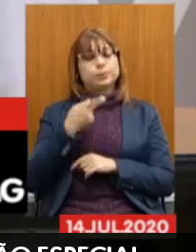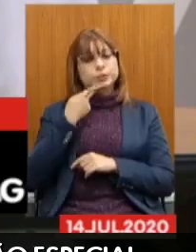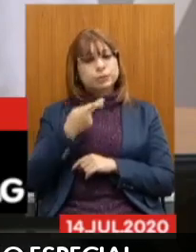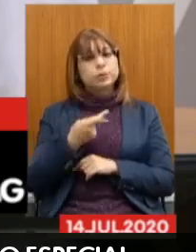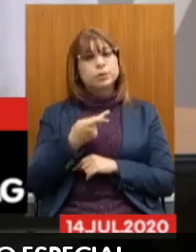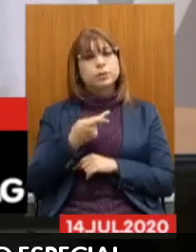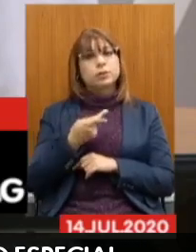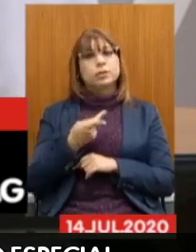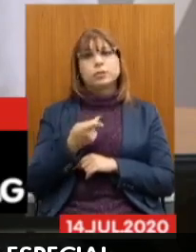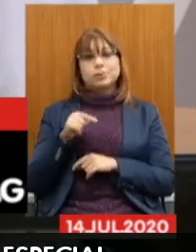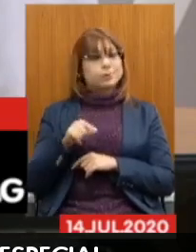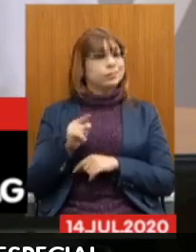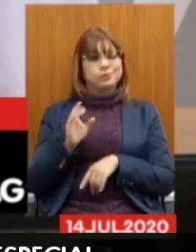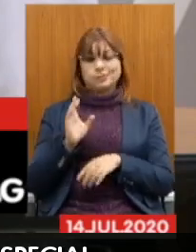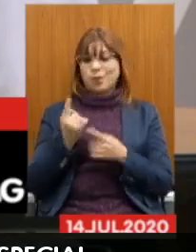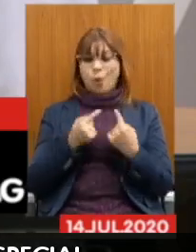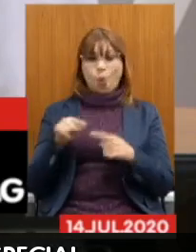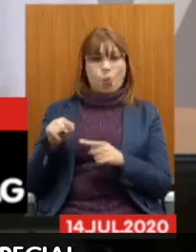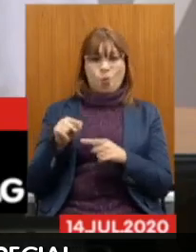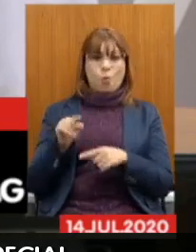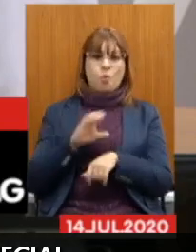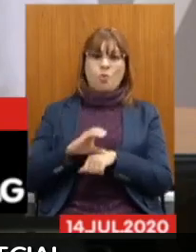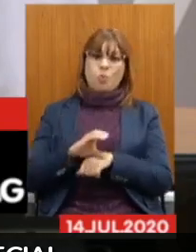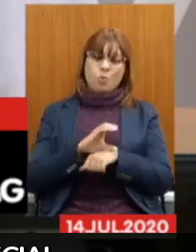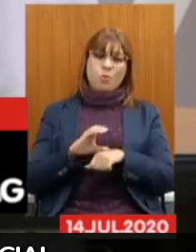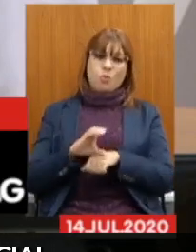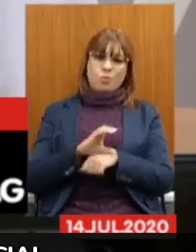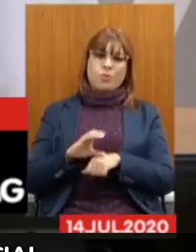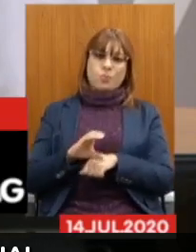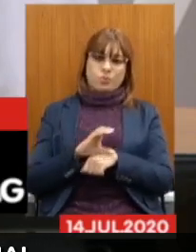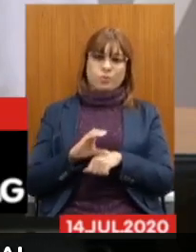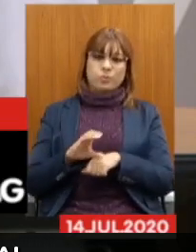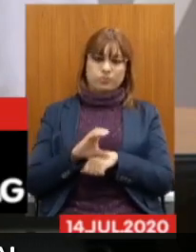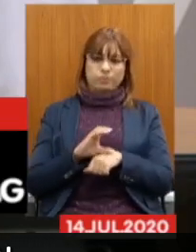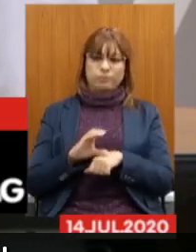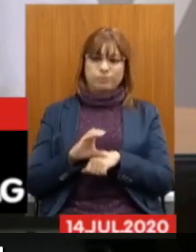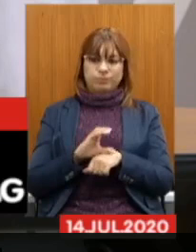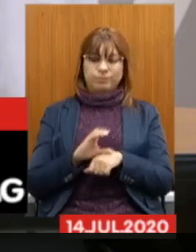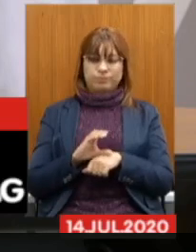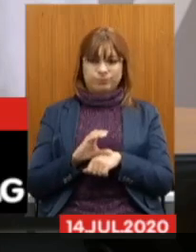previsão inconstitucional, que constitui